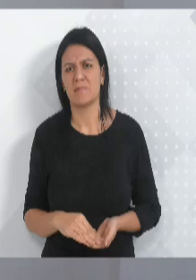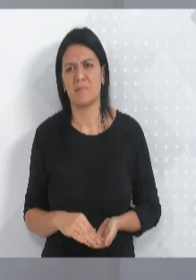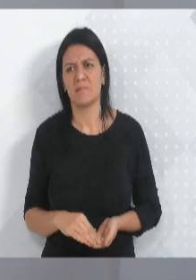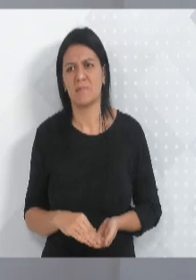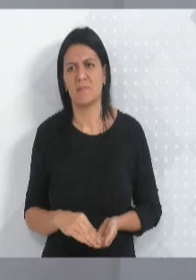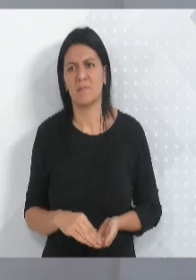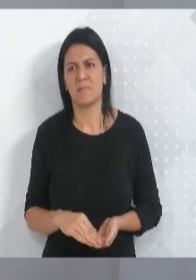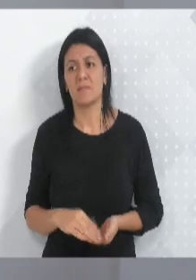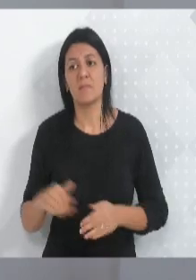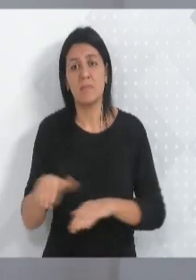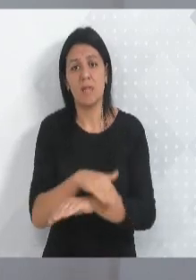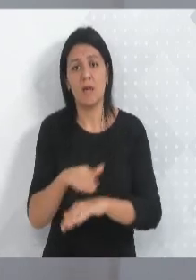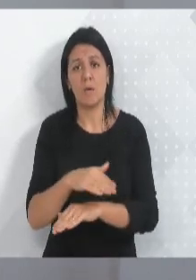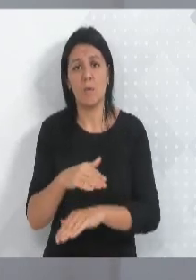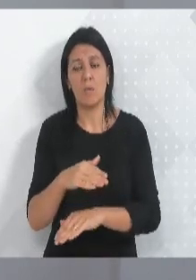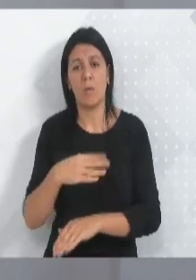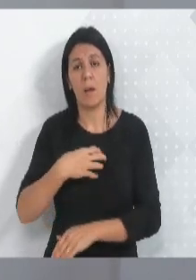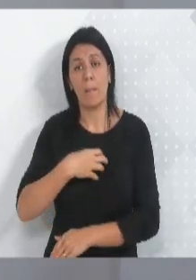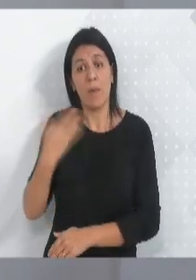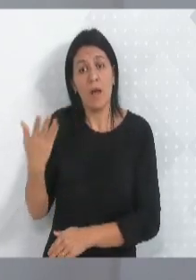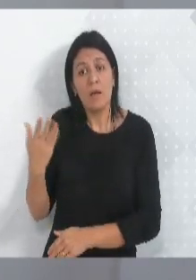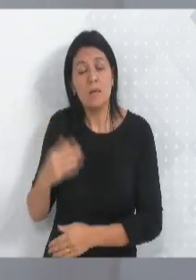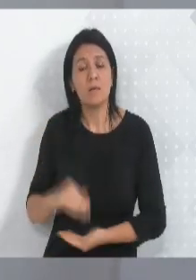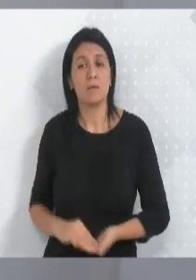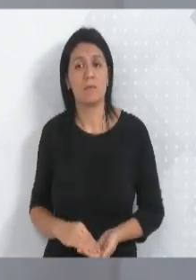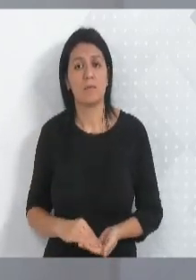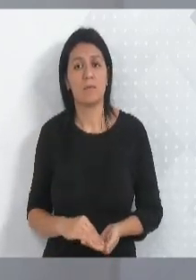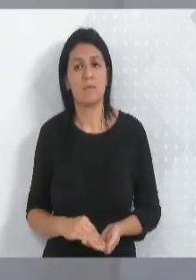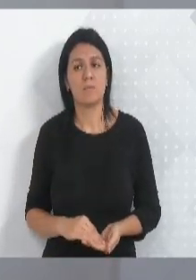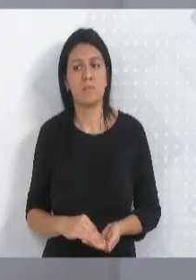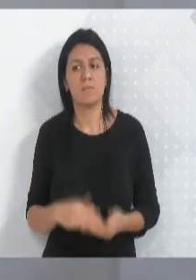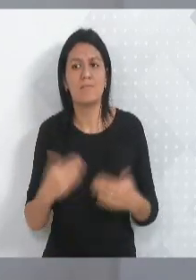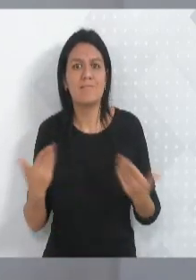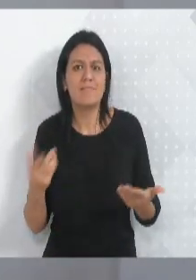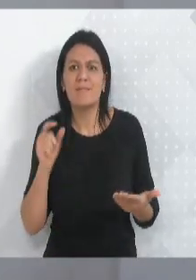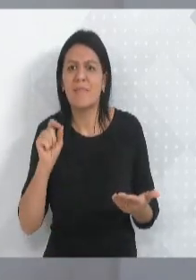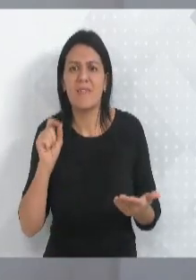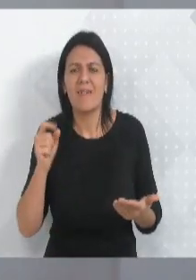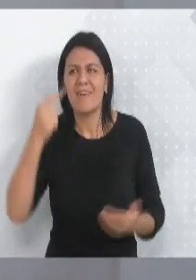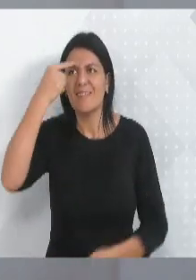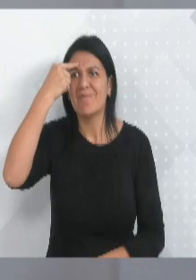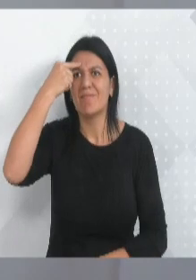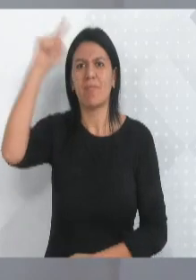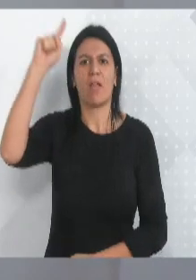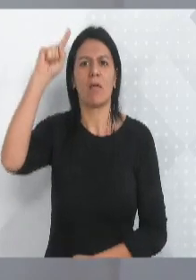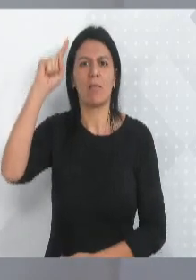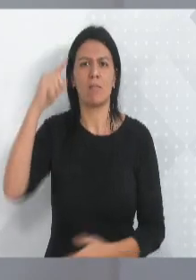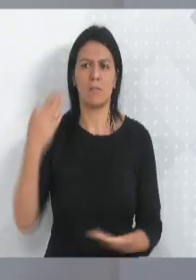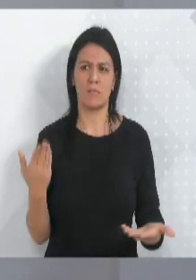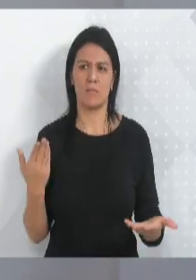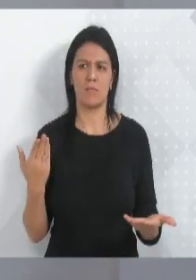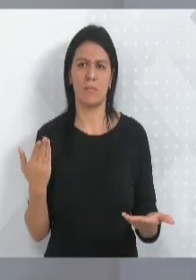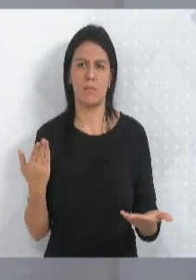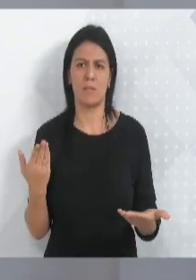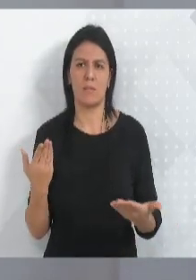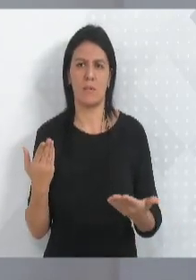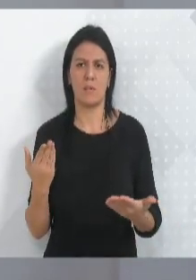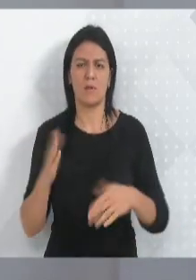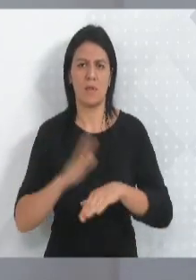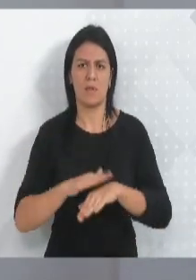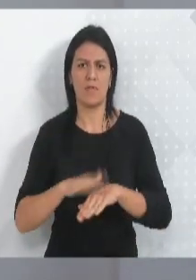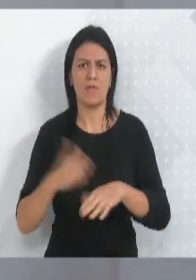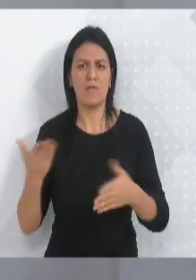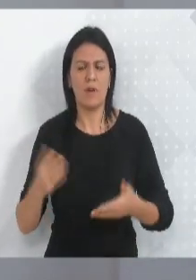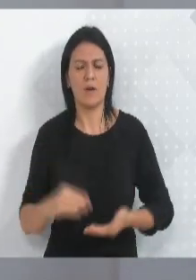velocidade. Na rua Bahia, em alguns pontos, a população pede. Quem é o gênio? Quem é o gênio por trás